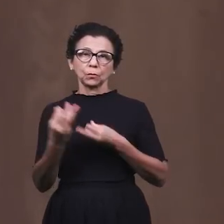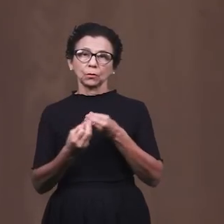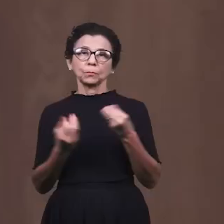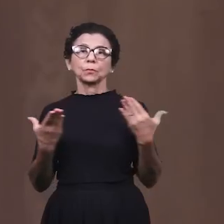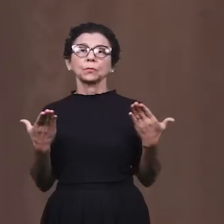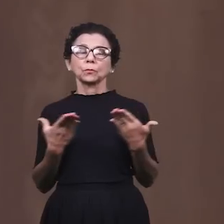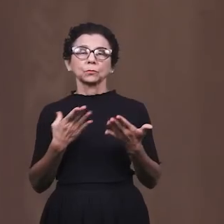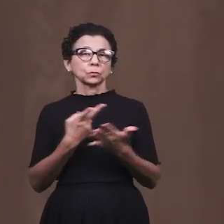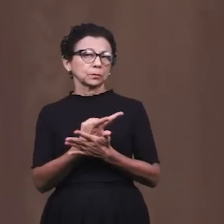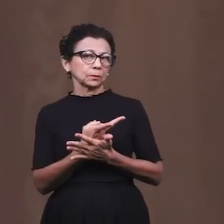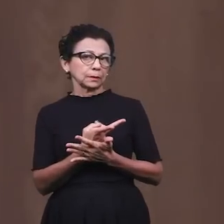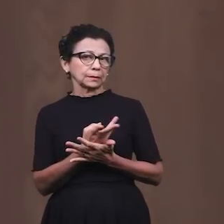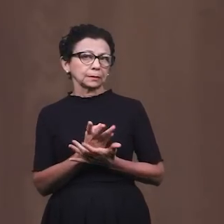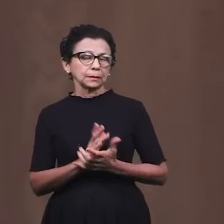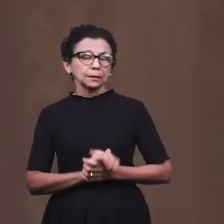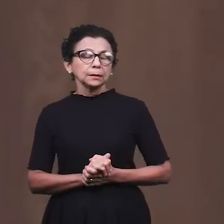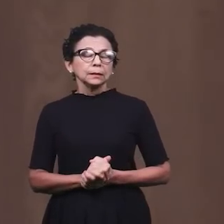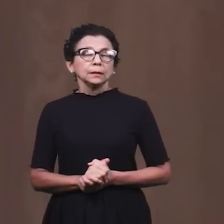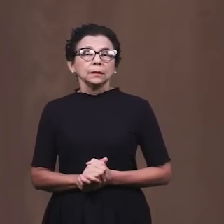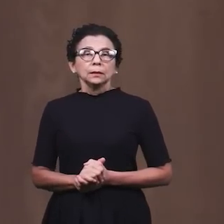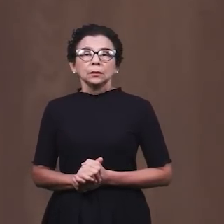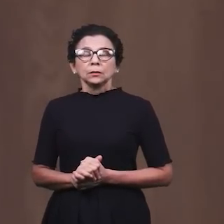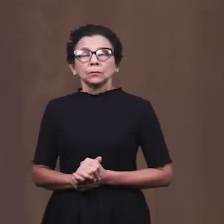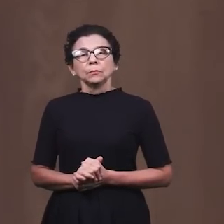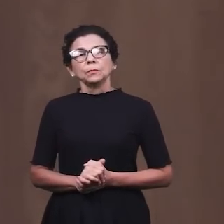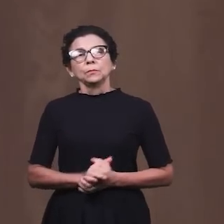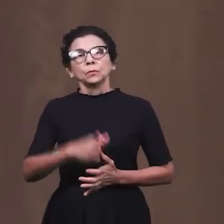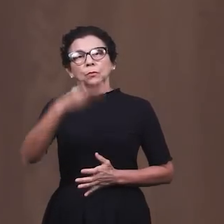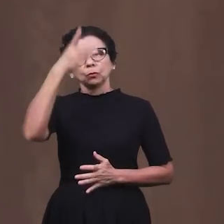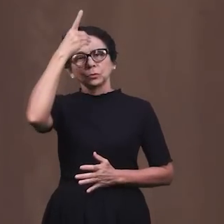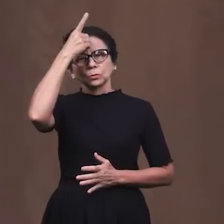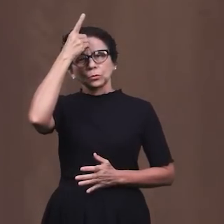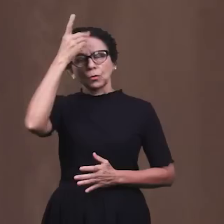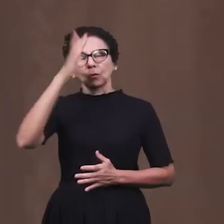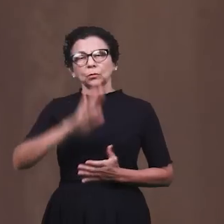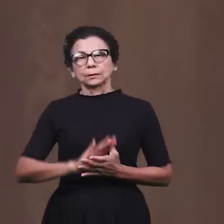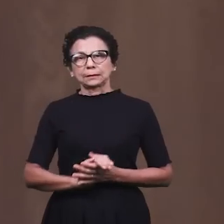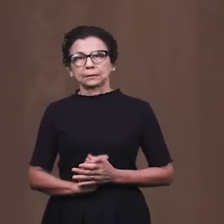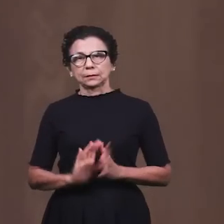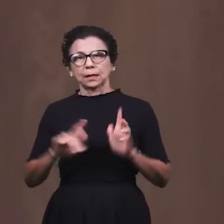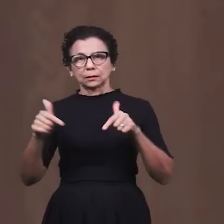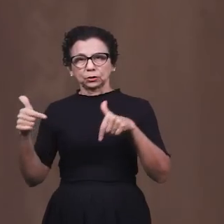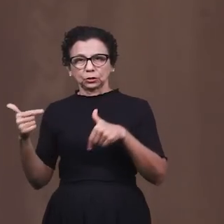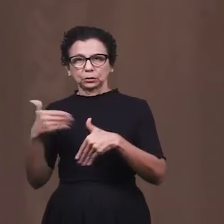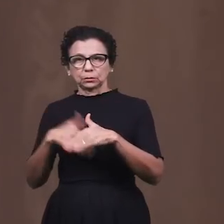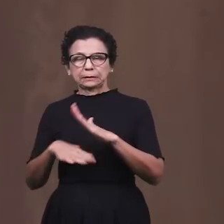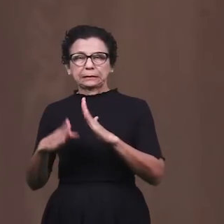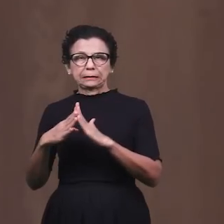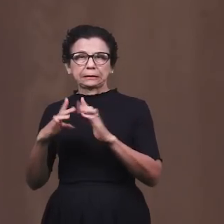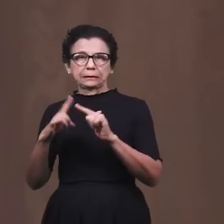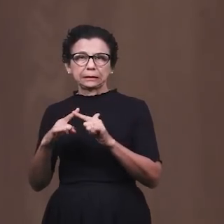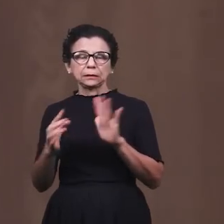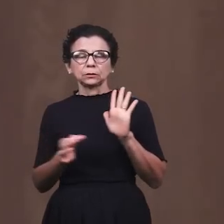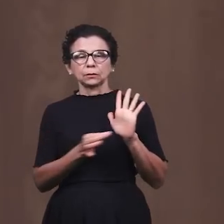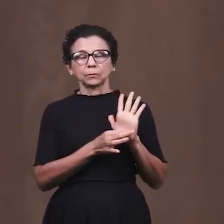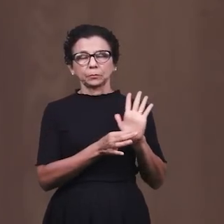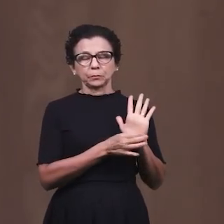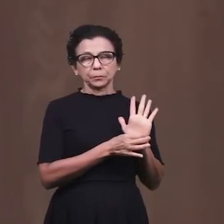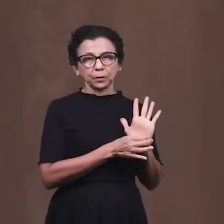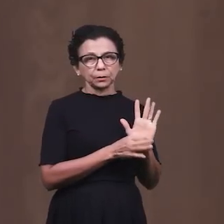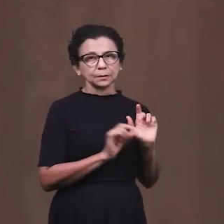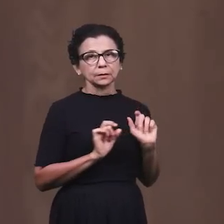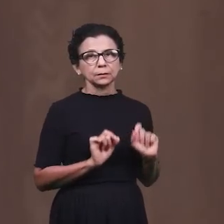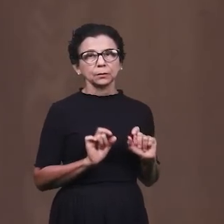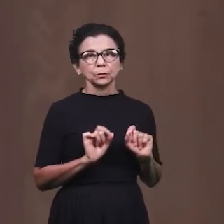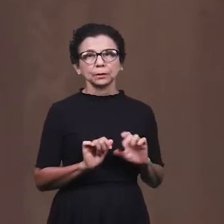Porque o propósito dos dons espirituais na igreja, como já dissemos na ocasião anterior,